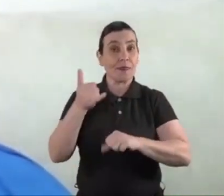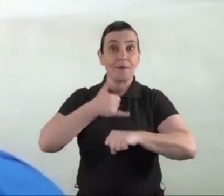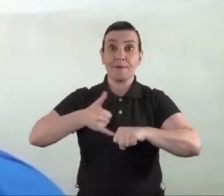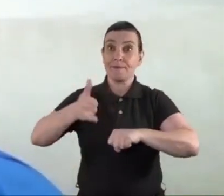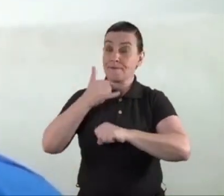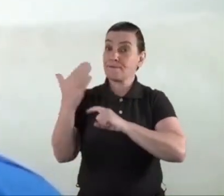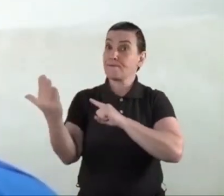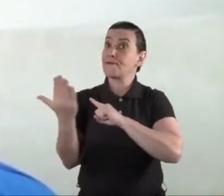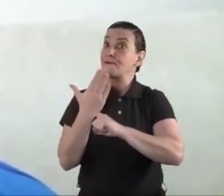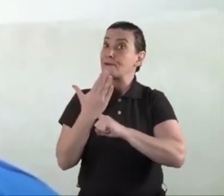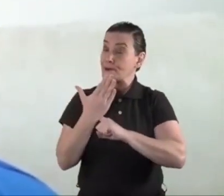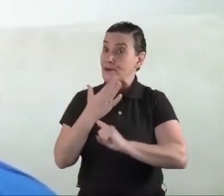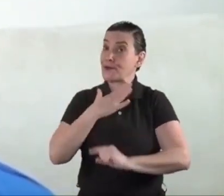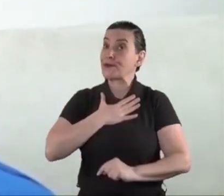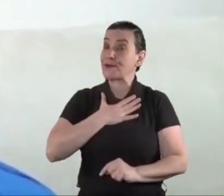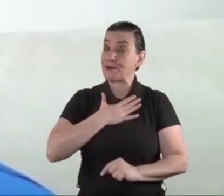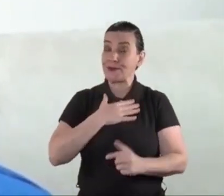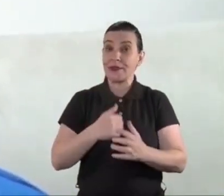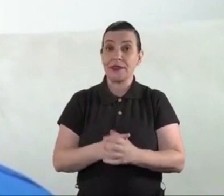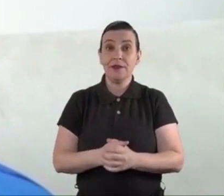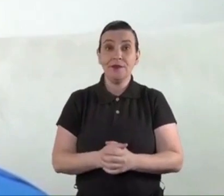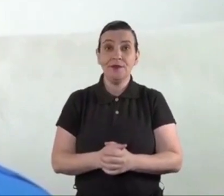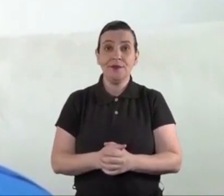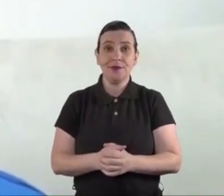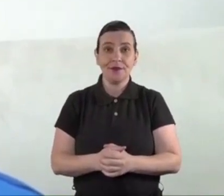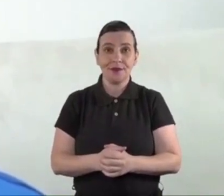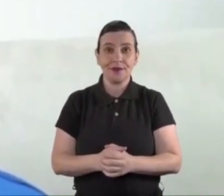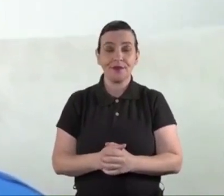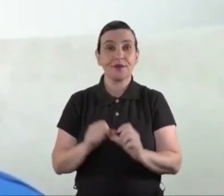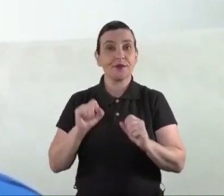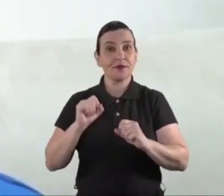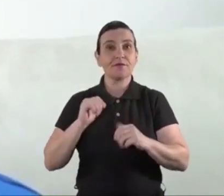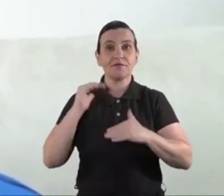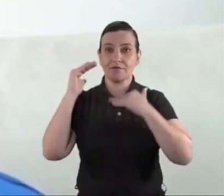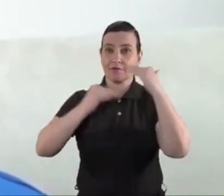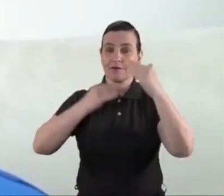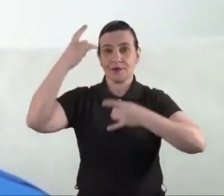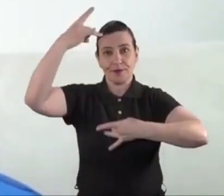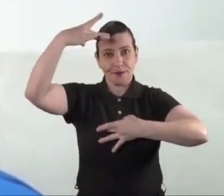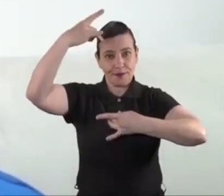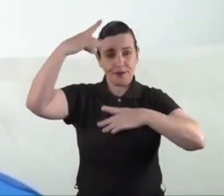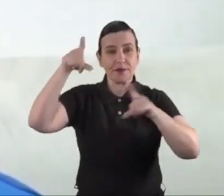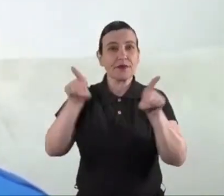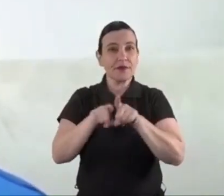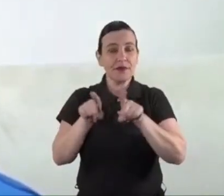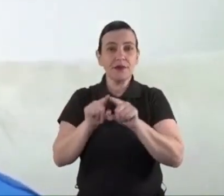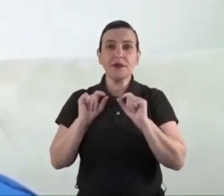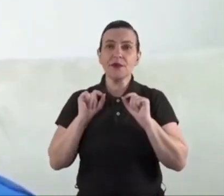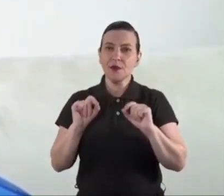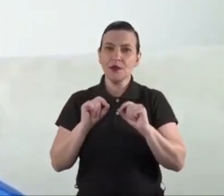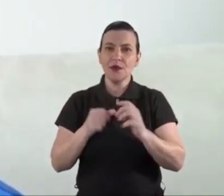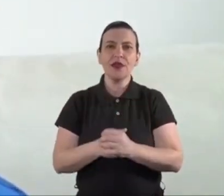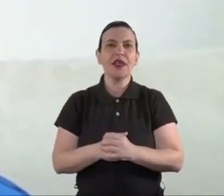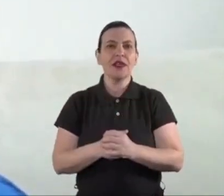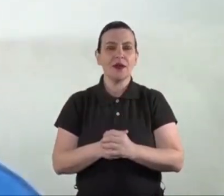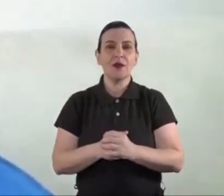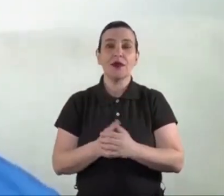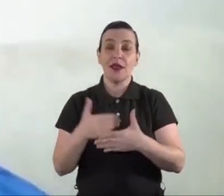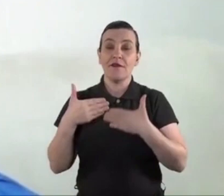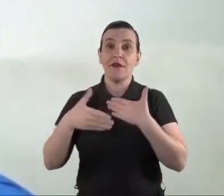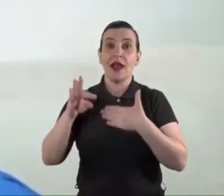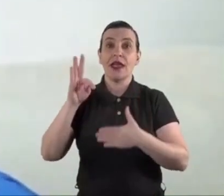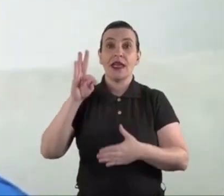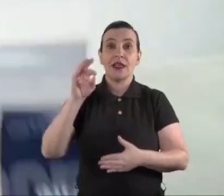sido fundamental para o meu desempenho, performance e recovery rumo a Tóquio